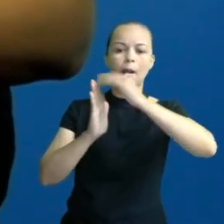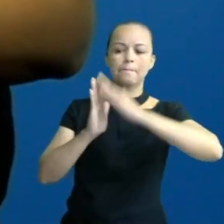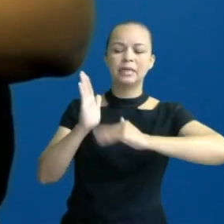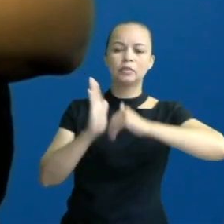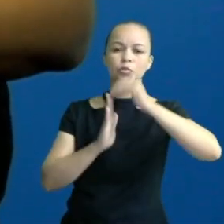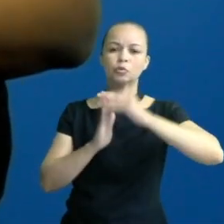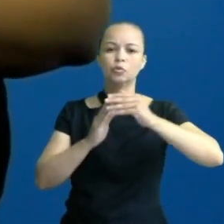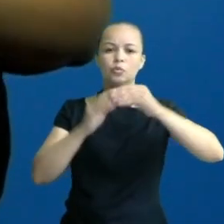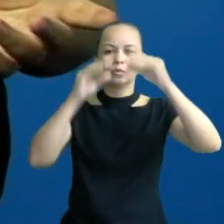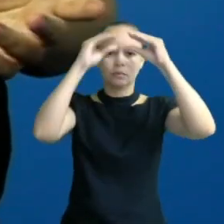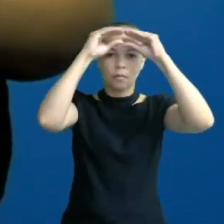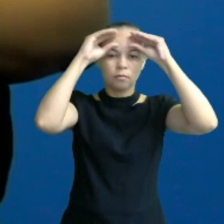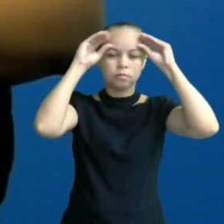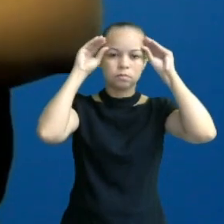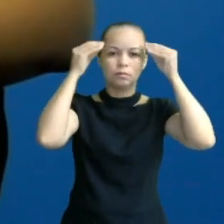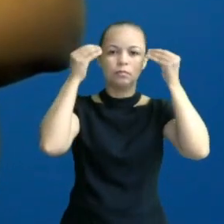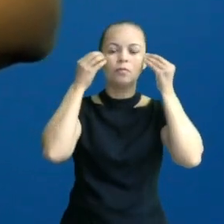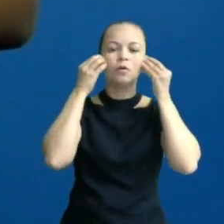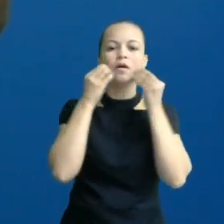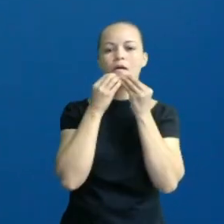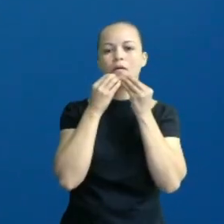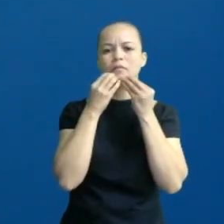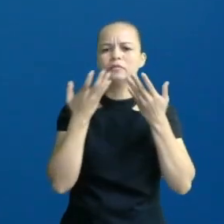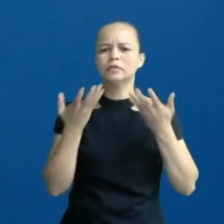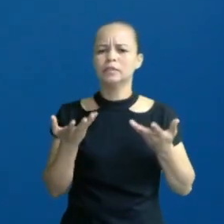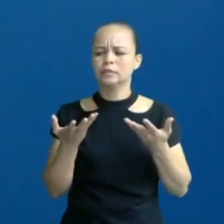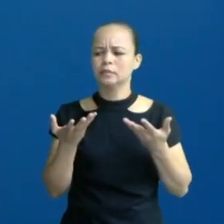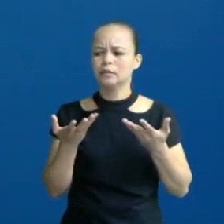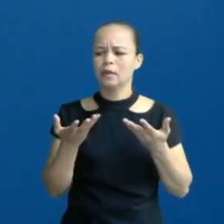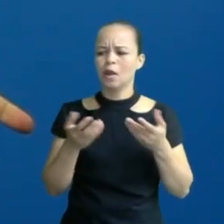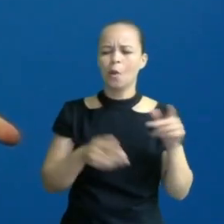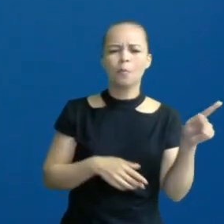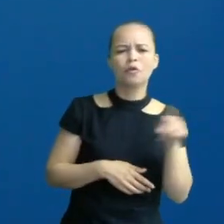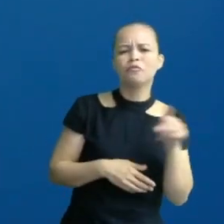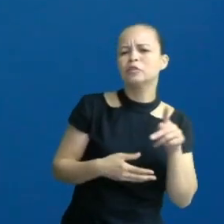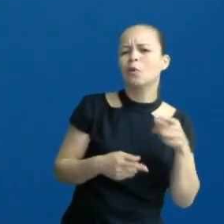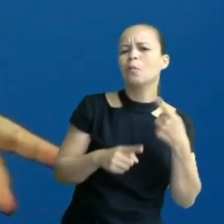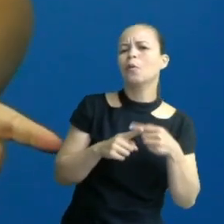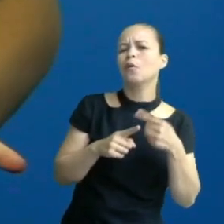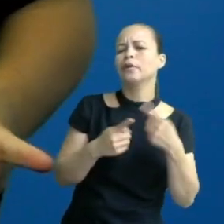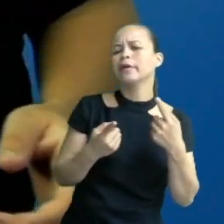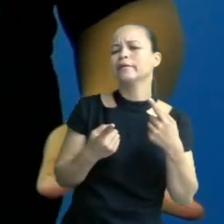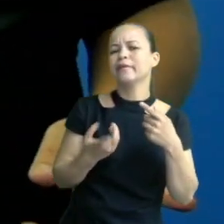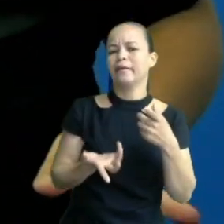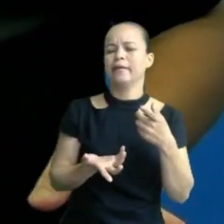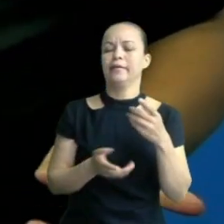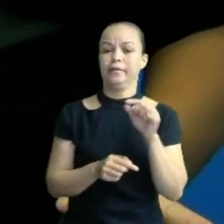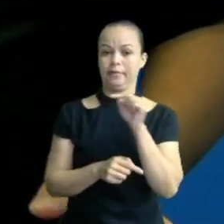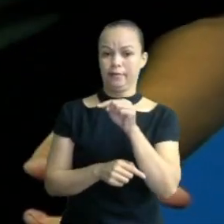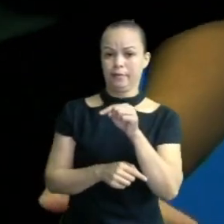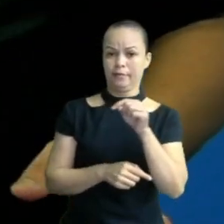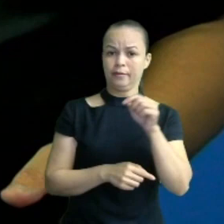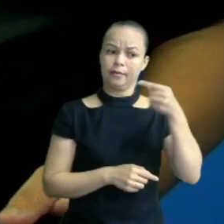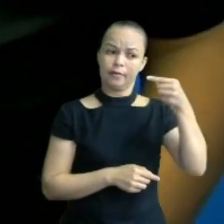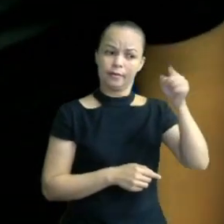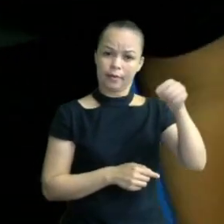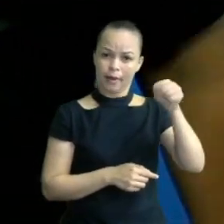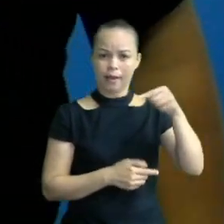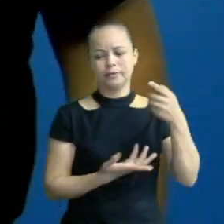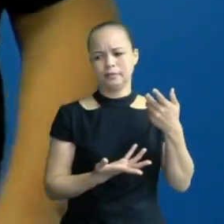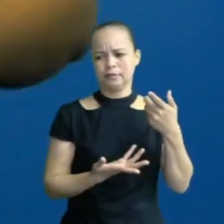tem crase? Já que Leonardo é uma palavra masculina, né? Certo? Não era para ter crase,